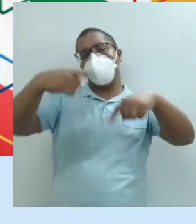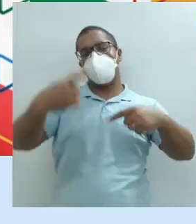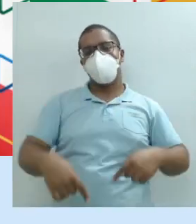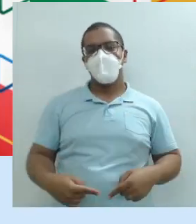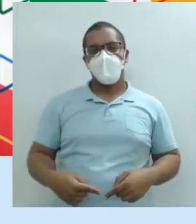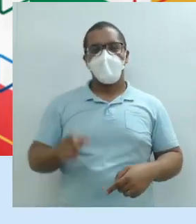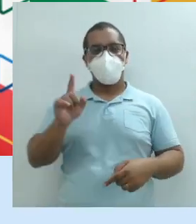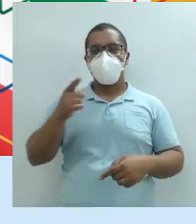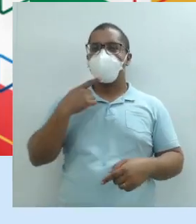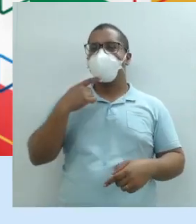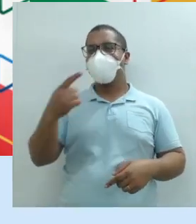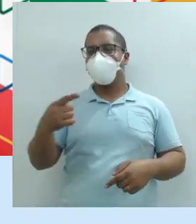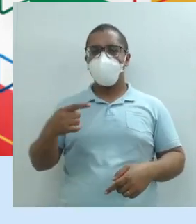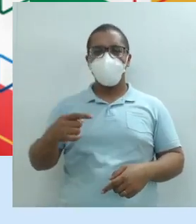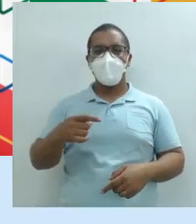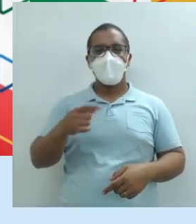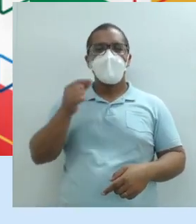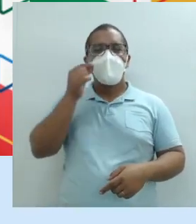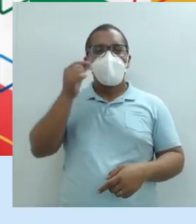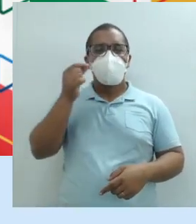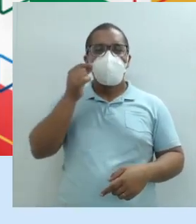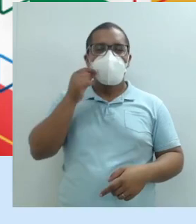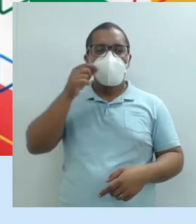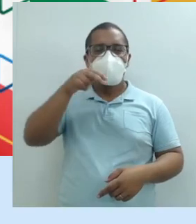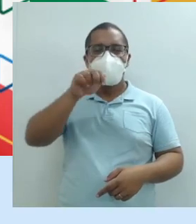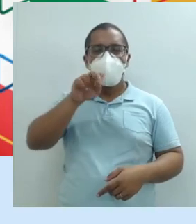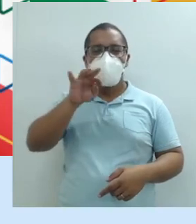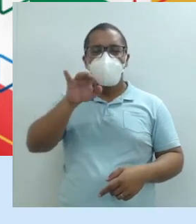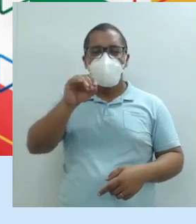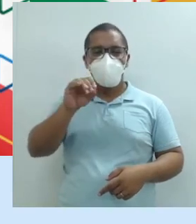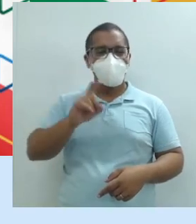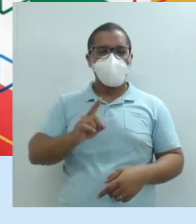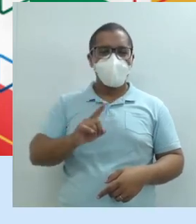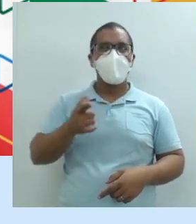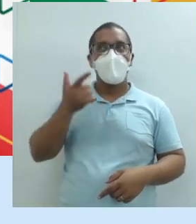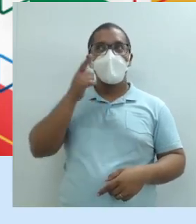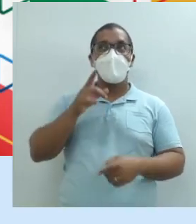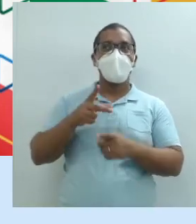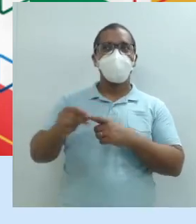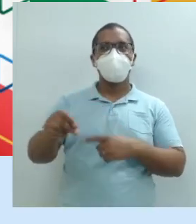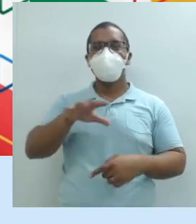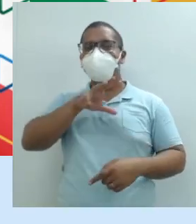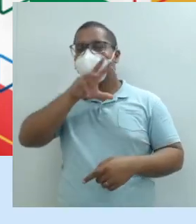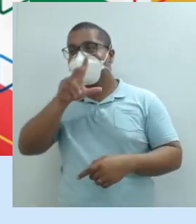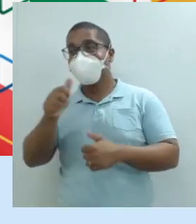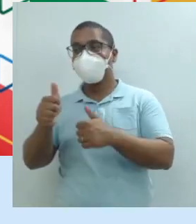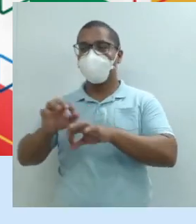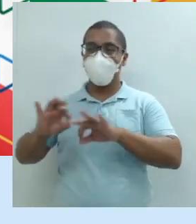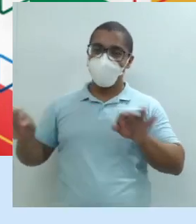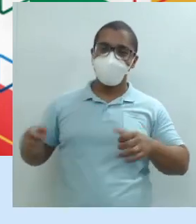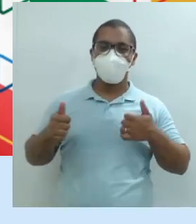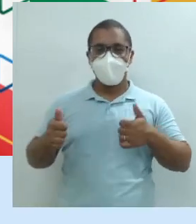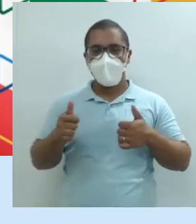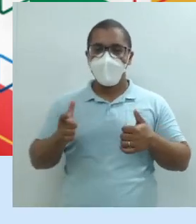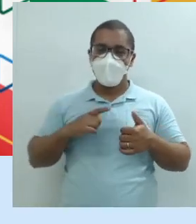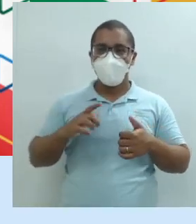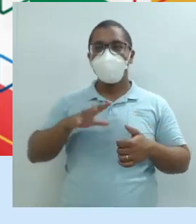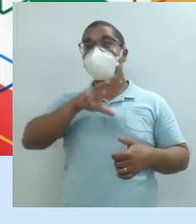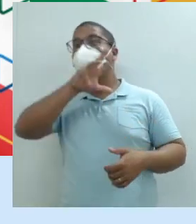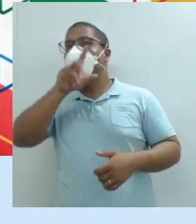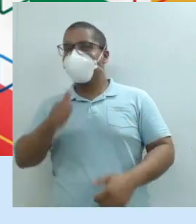nem mencionar o Náutico, porque, né, eu vou mencionar assim, ganhou do Sport, parabéns, tudo bem, mas eu prefiro o